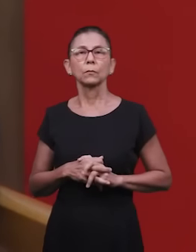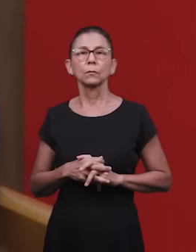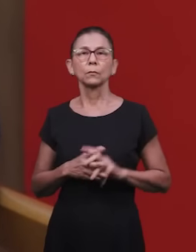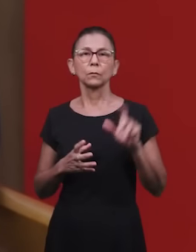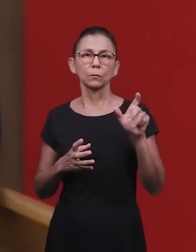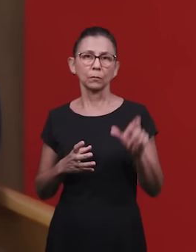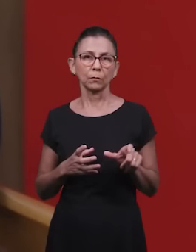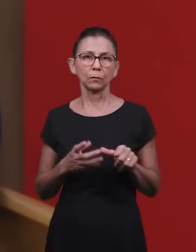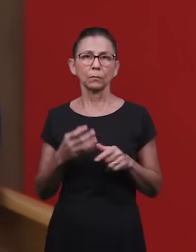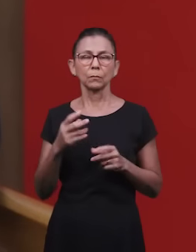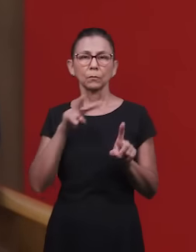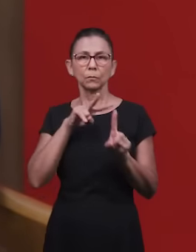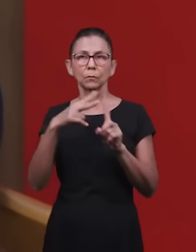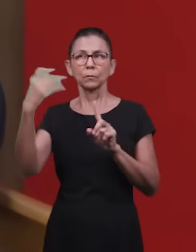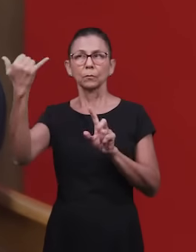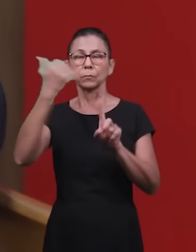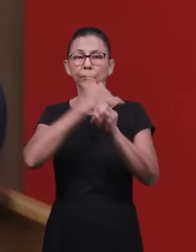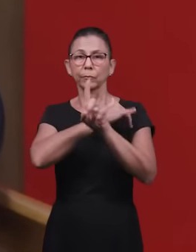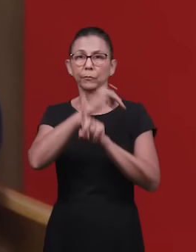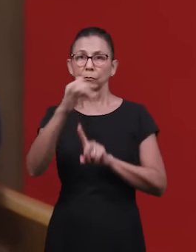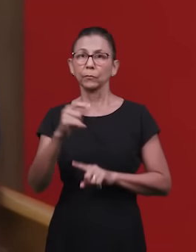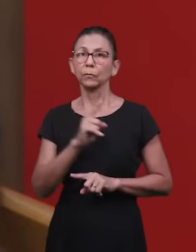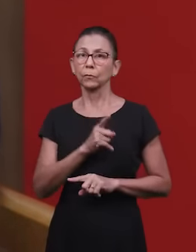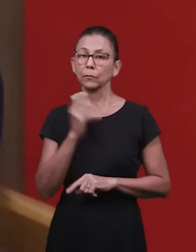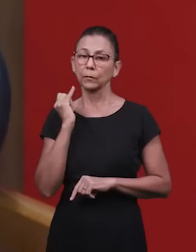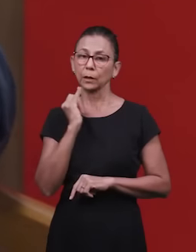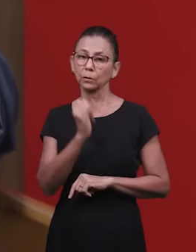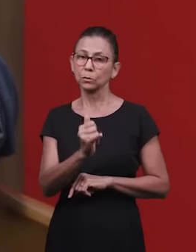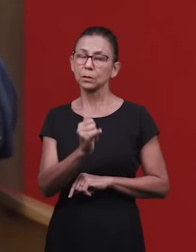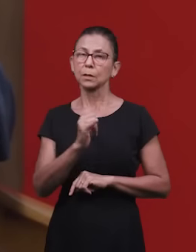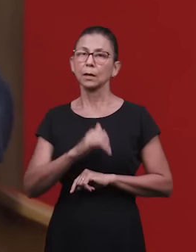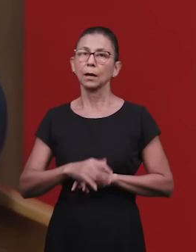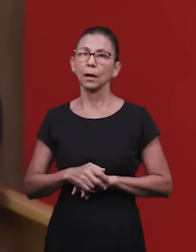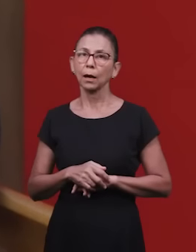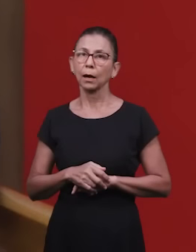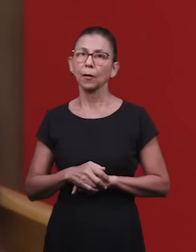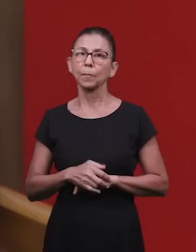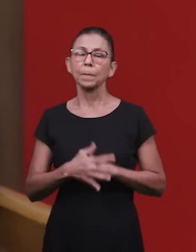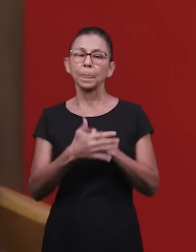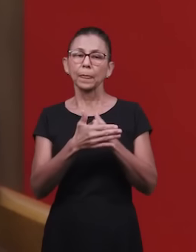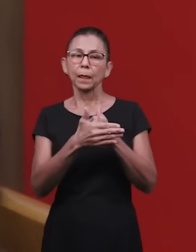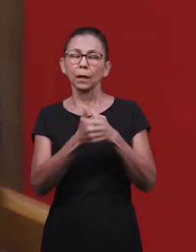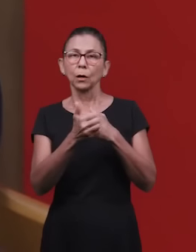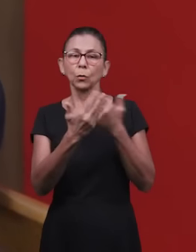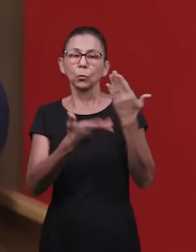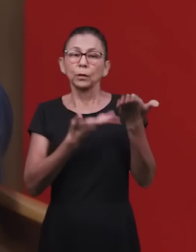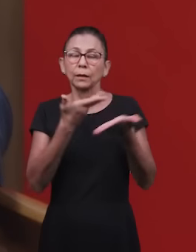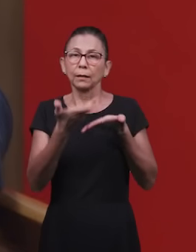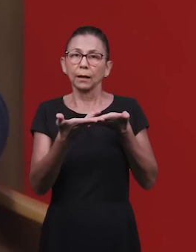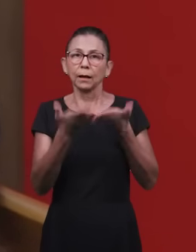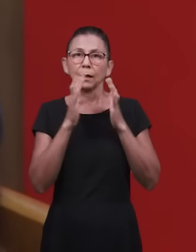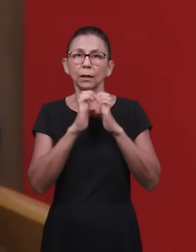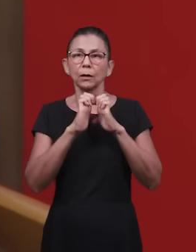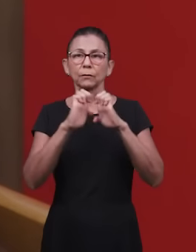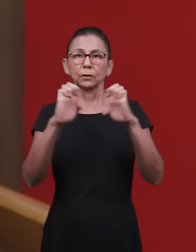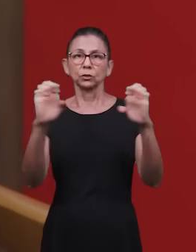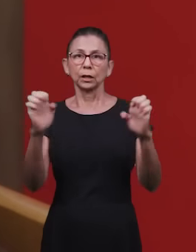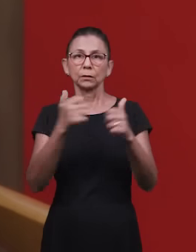de anunciar, de alertar, de zelar do evangelho, de zelar daquilo que é profético.